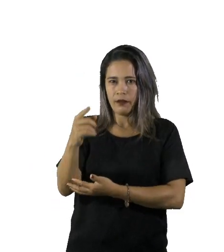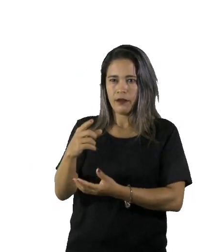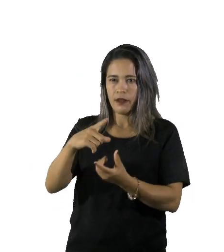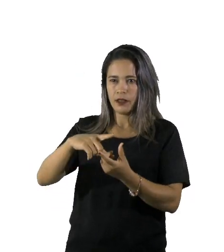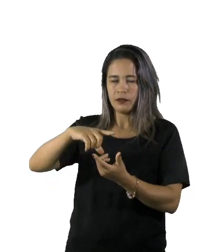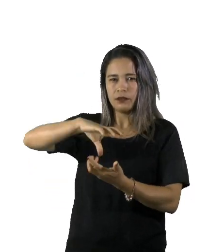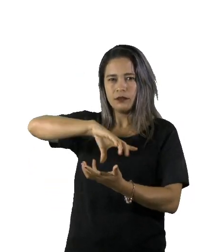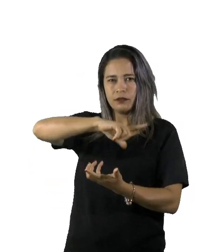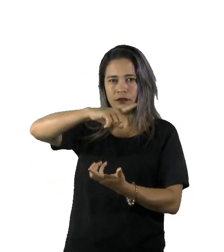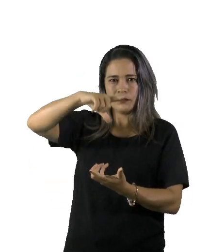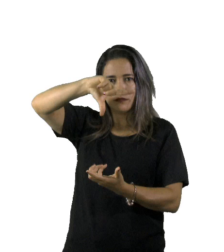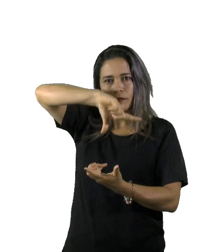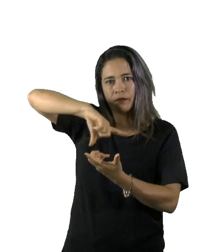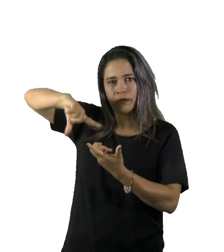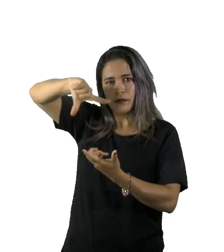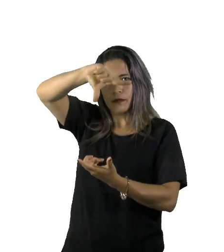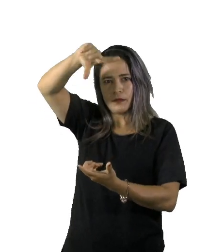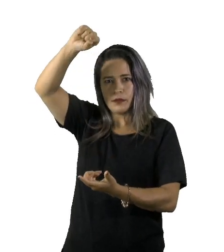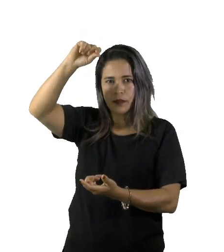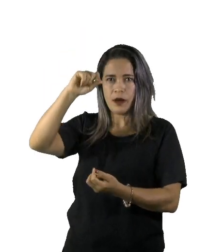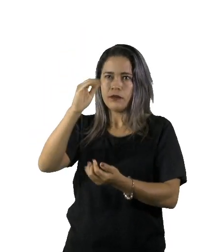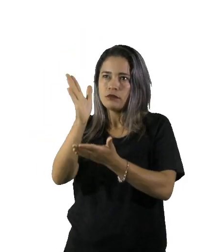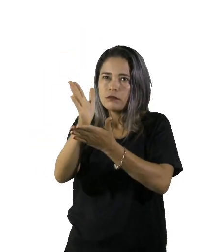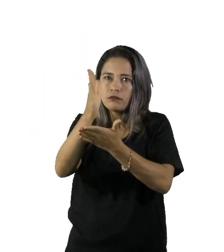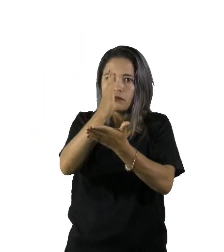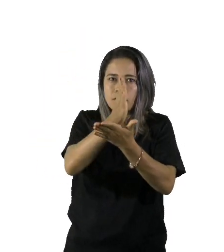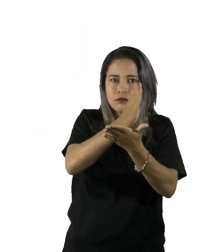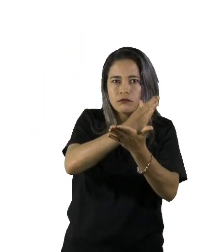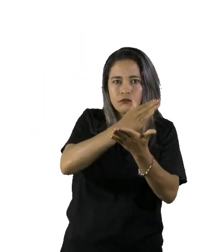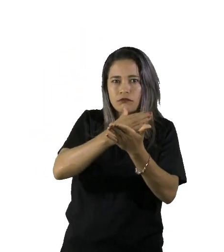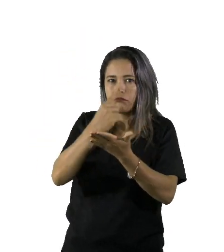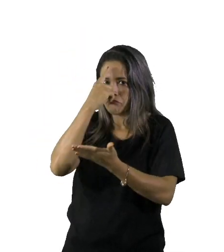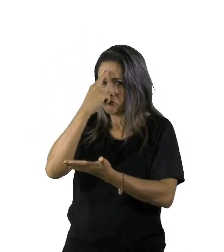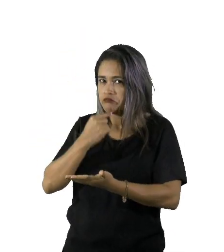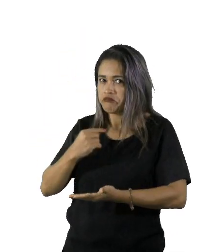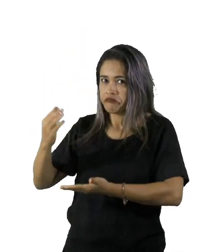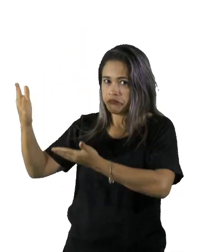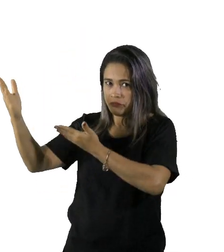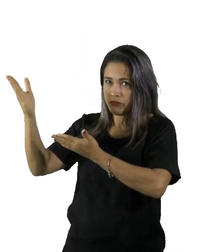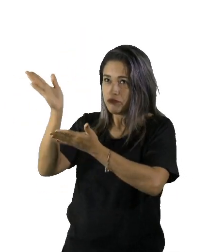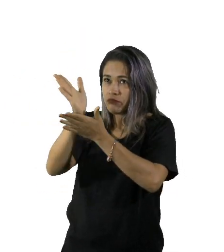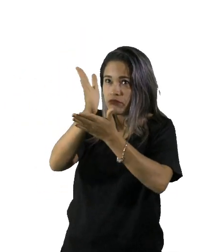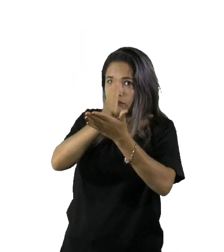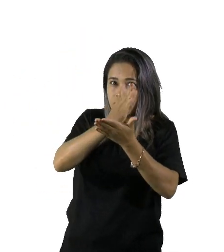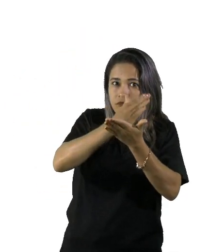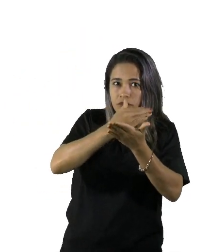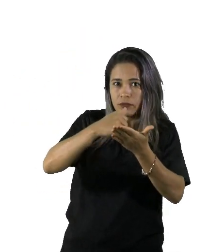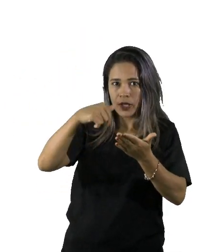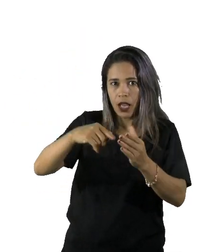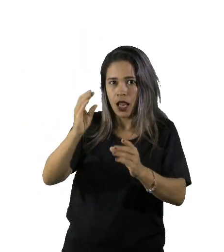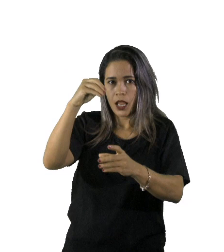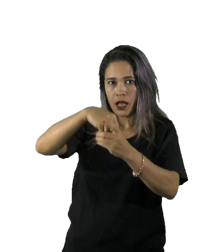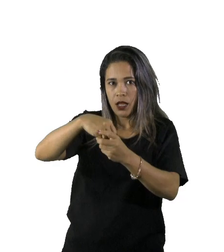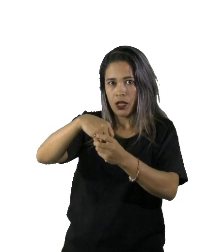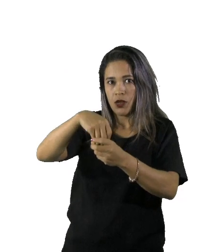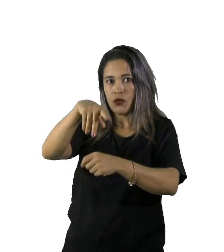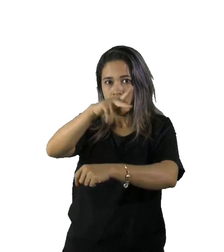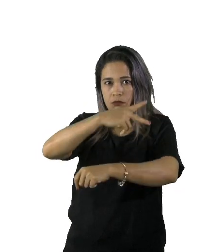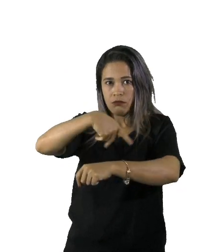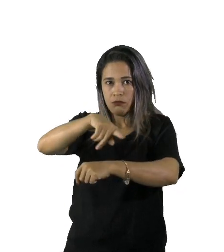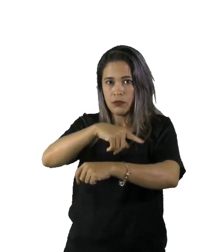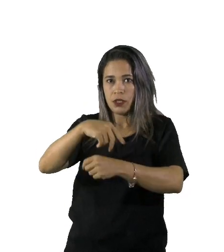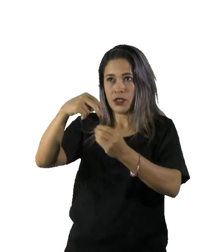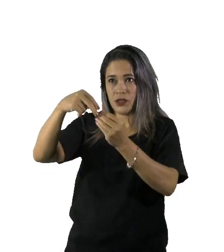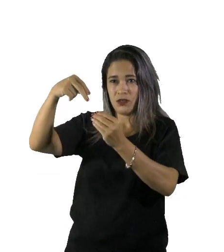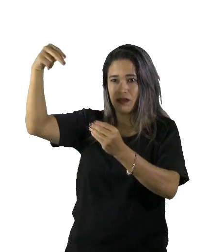é que a água ela está distribuída de maneira diferente no nosso país, né? Região Nordeste é a região